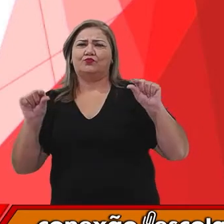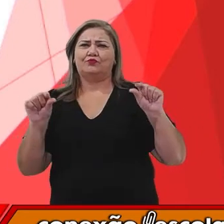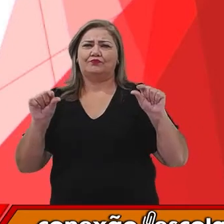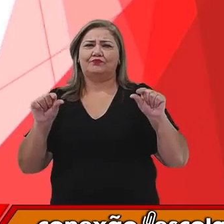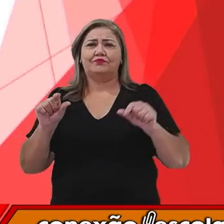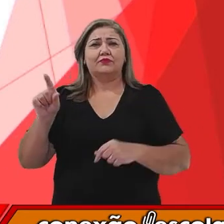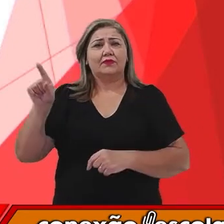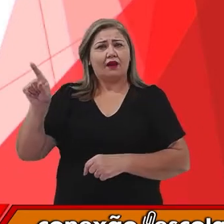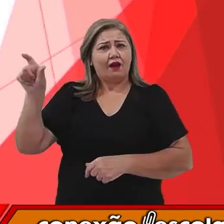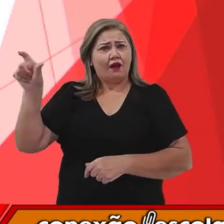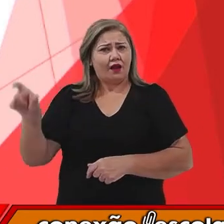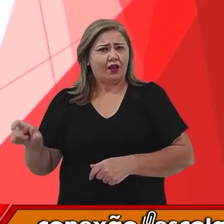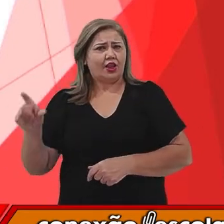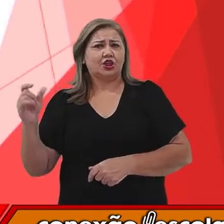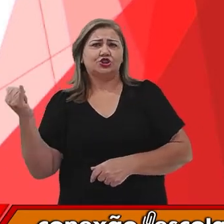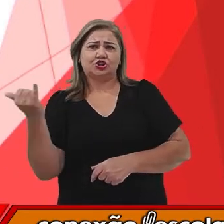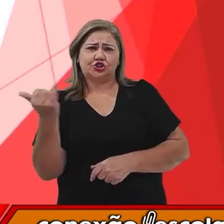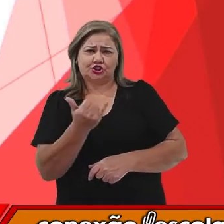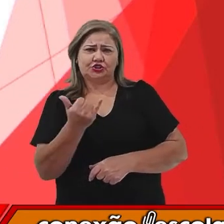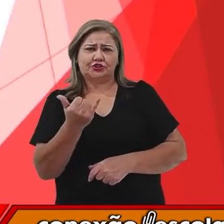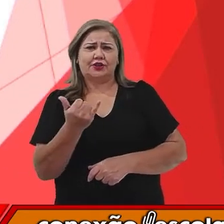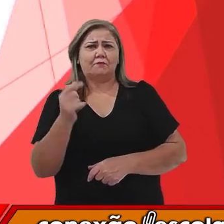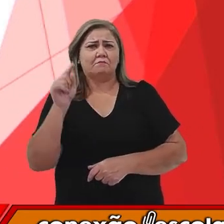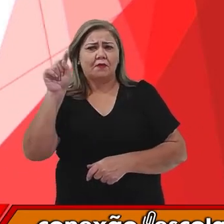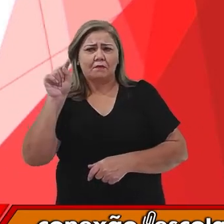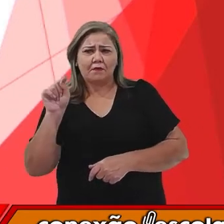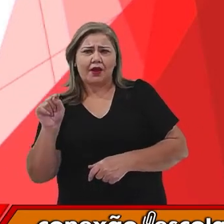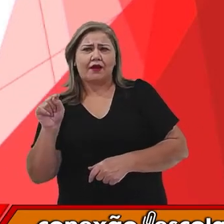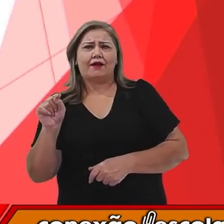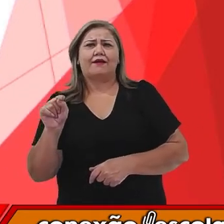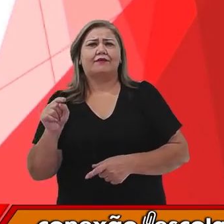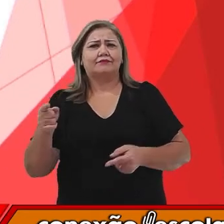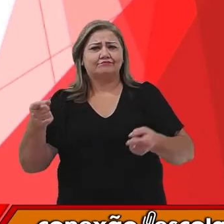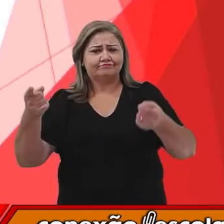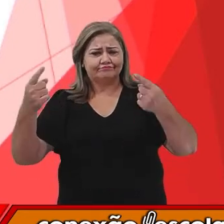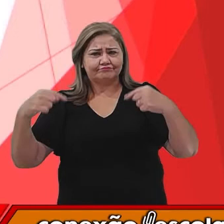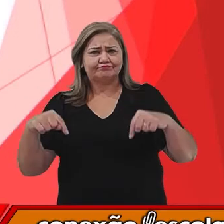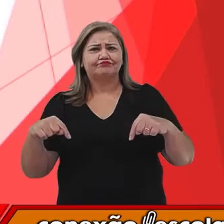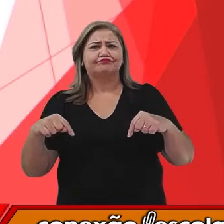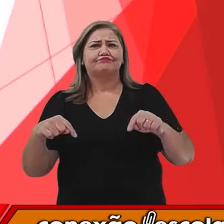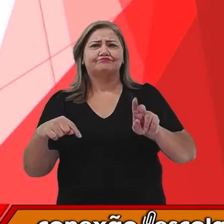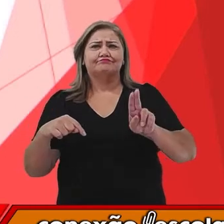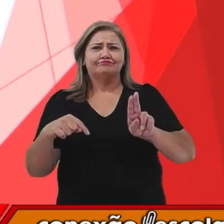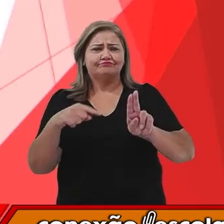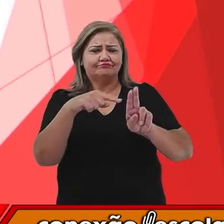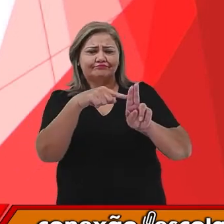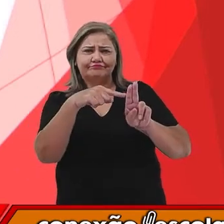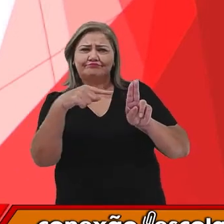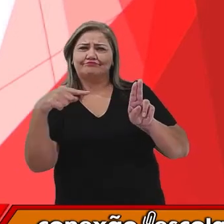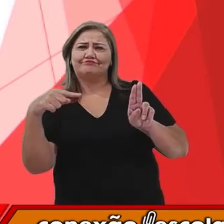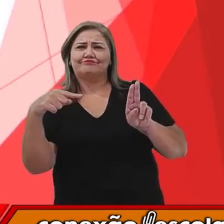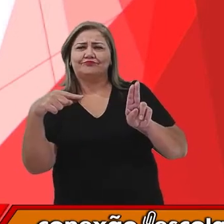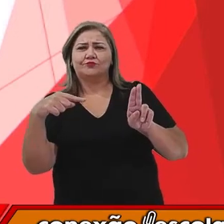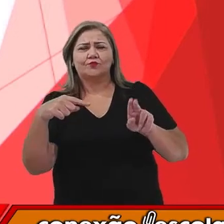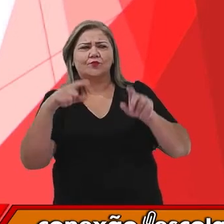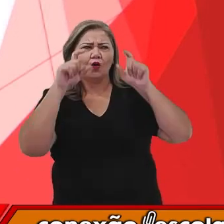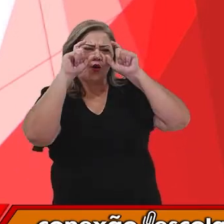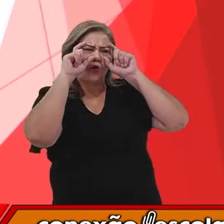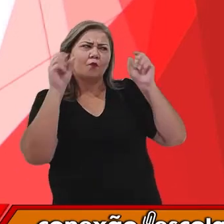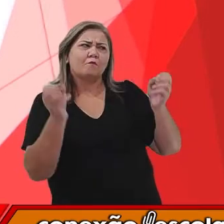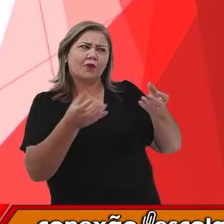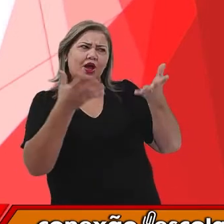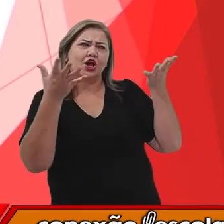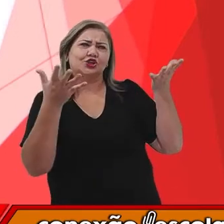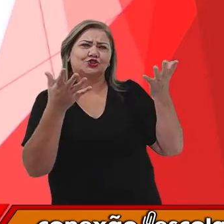Ela disse, 2 pontos. Na outra linha, parágrafo, travessão. Estes óculos são